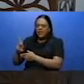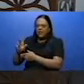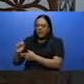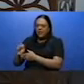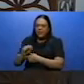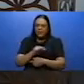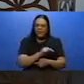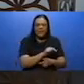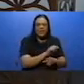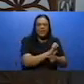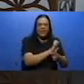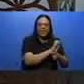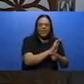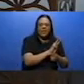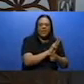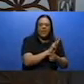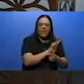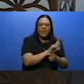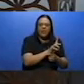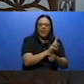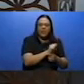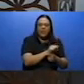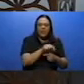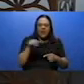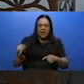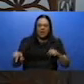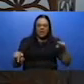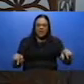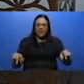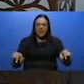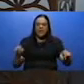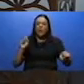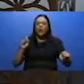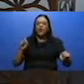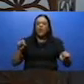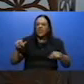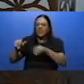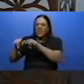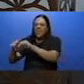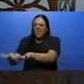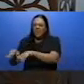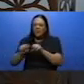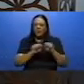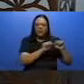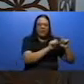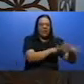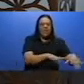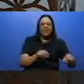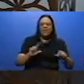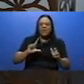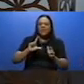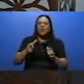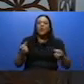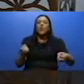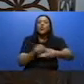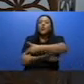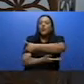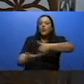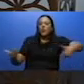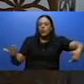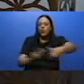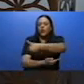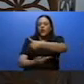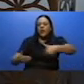a ervilha dele sobrava. O que a gente podia fazer então? Olha lá, foi nessa época que surgiu as trocas de produtos excedentes entre